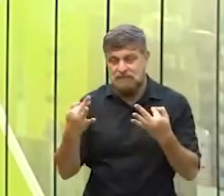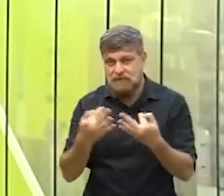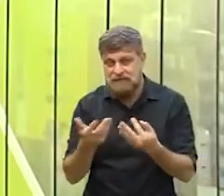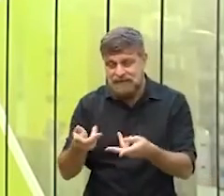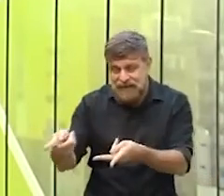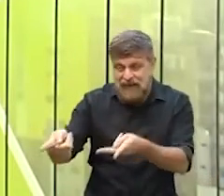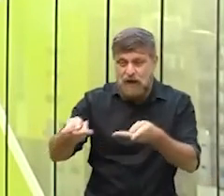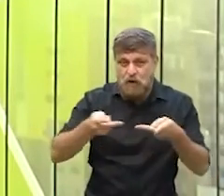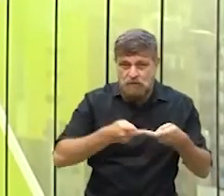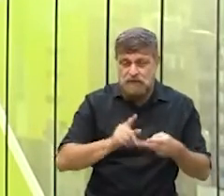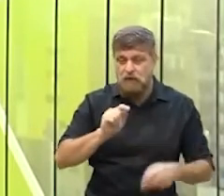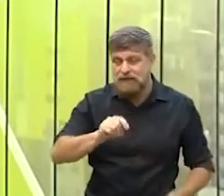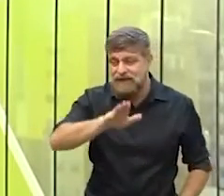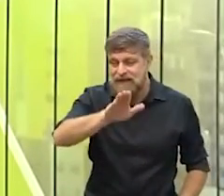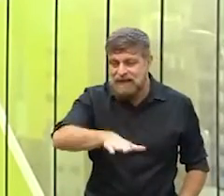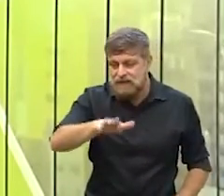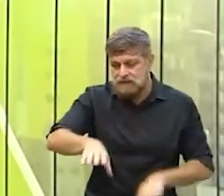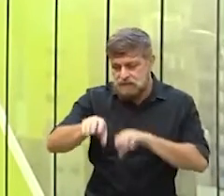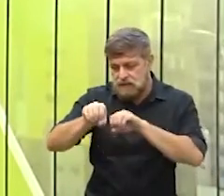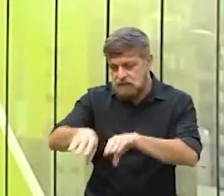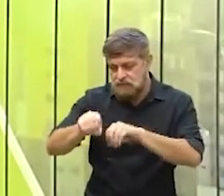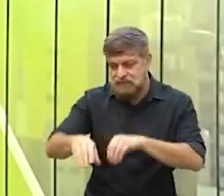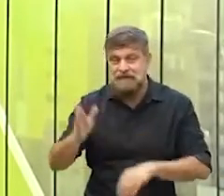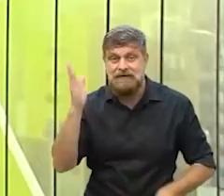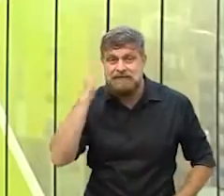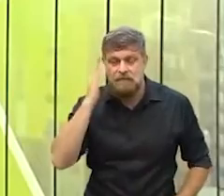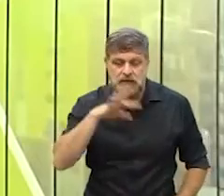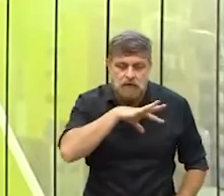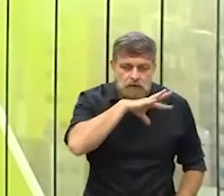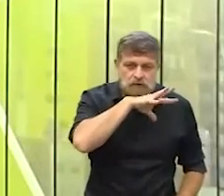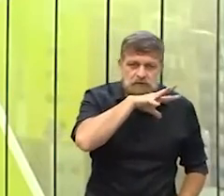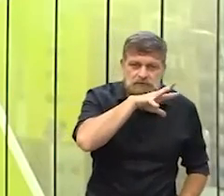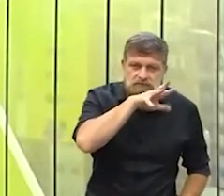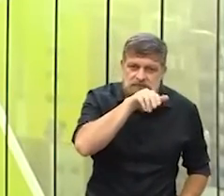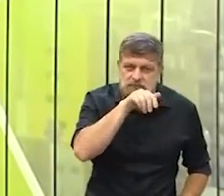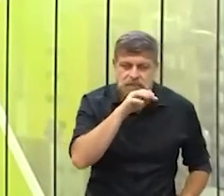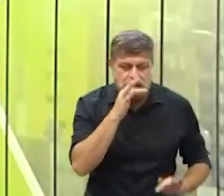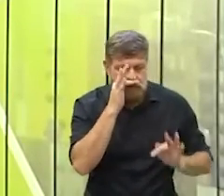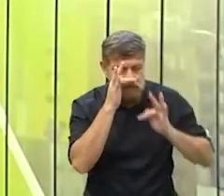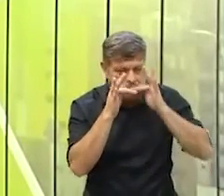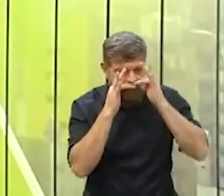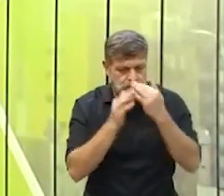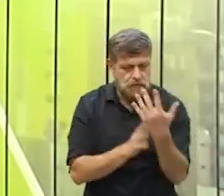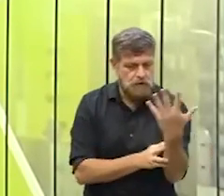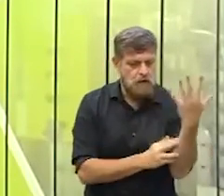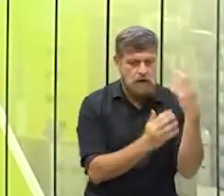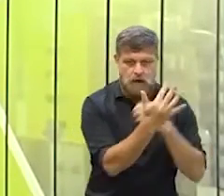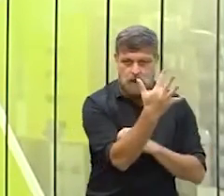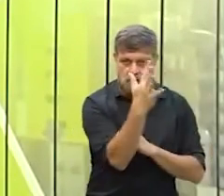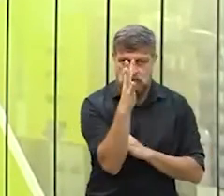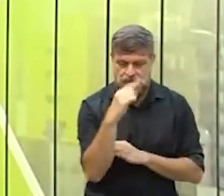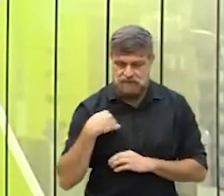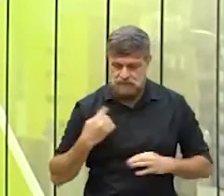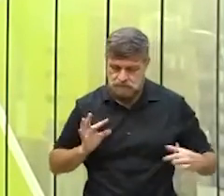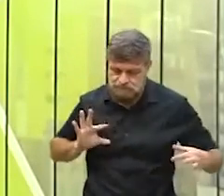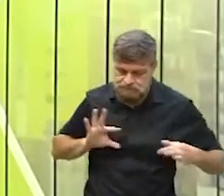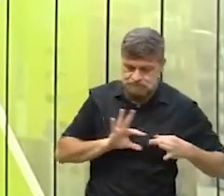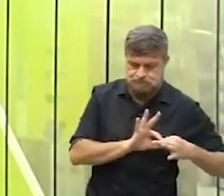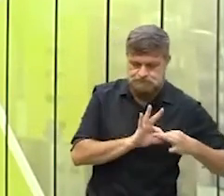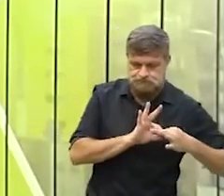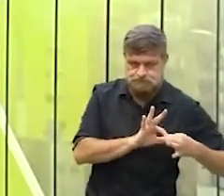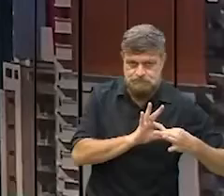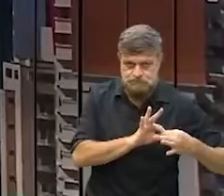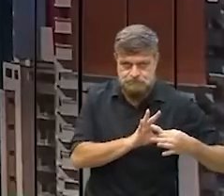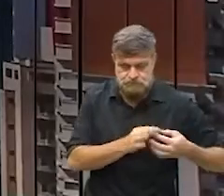educarem suas crianças para enxergarem os animais, enxergarem as florestas como um aliado nosso, né, Paulo? E,